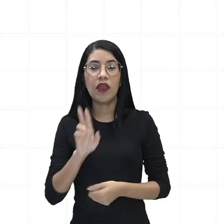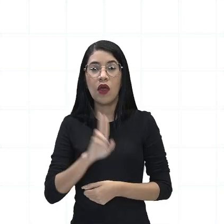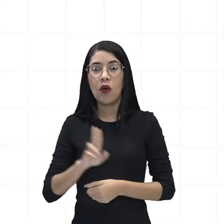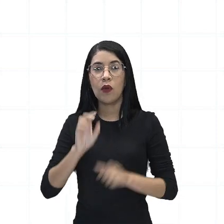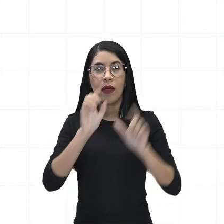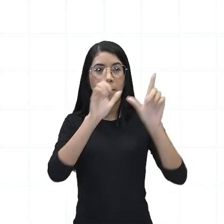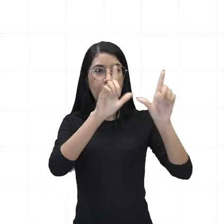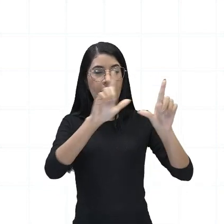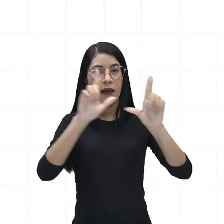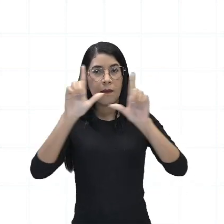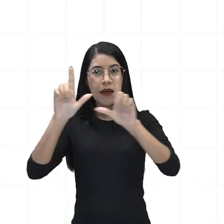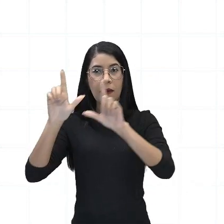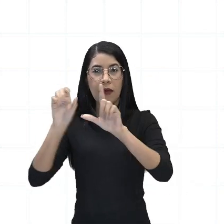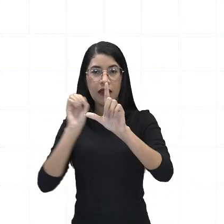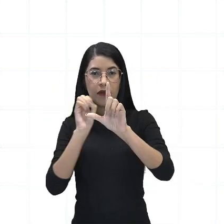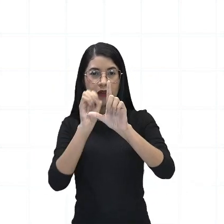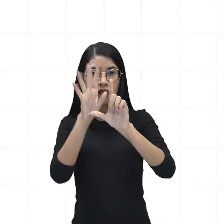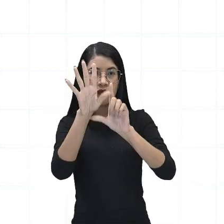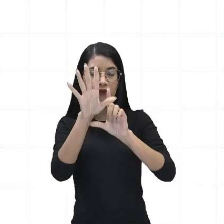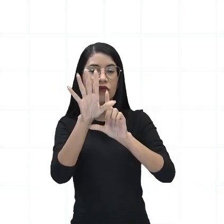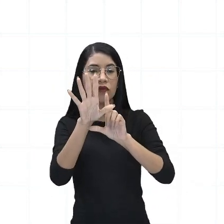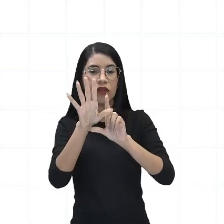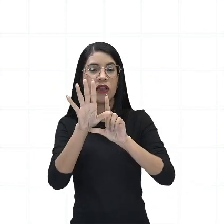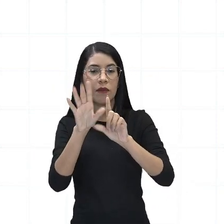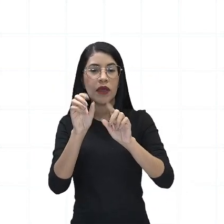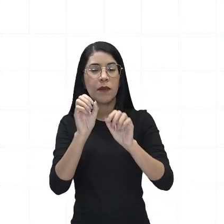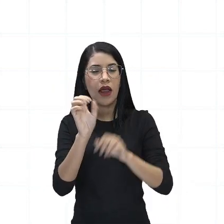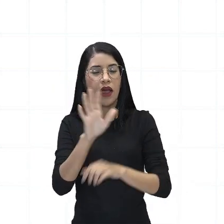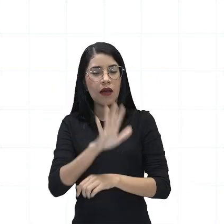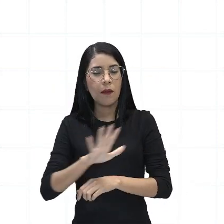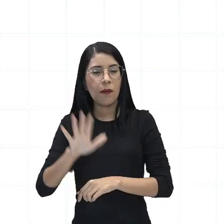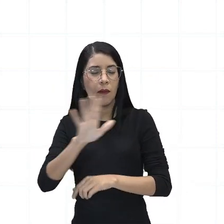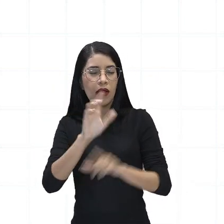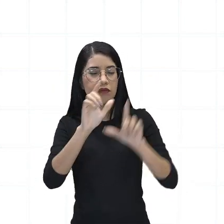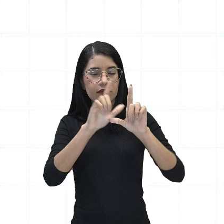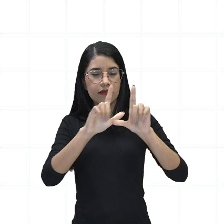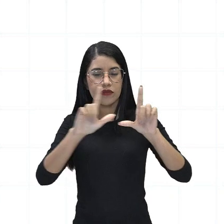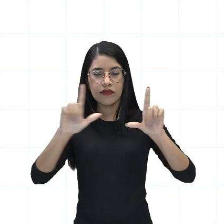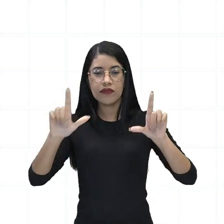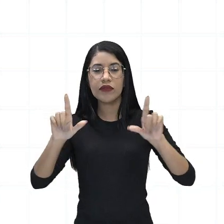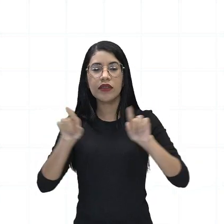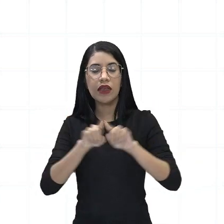de telas e projeções de vídeos para criar cenários virtuais,